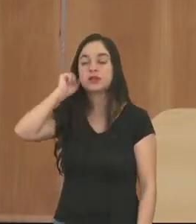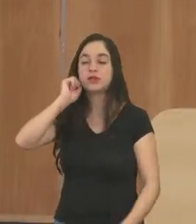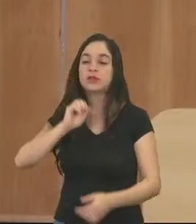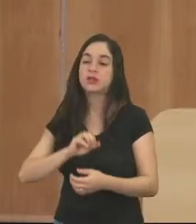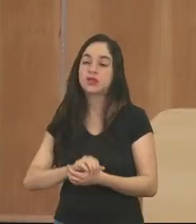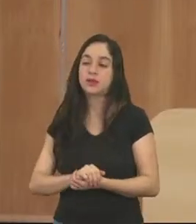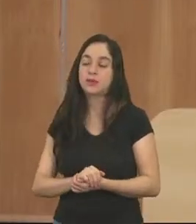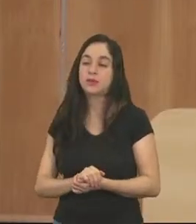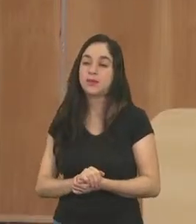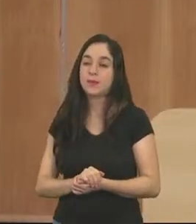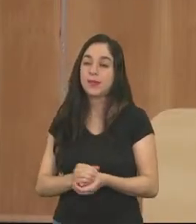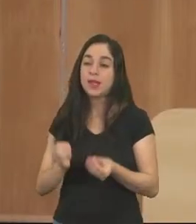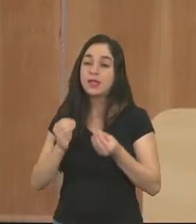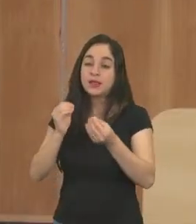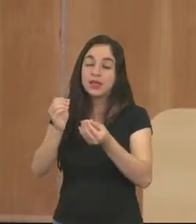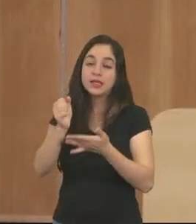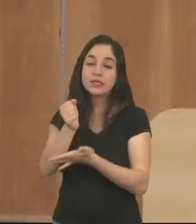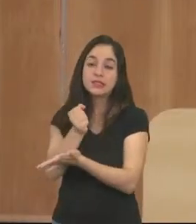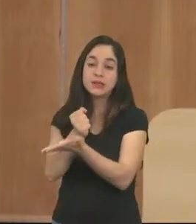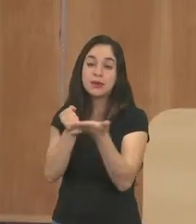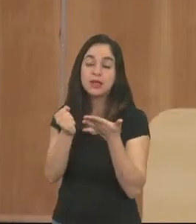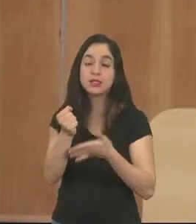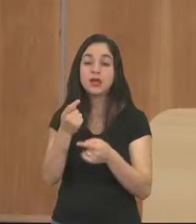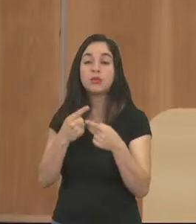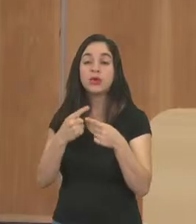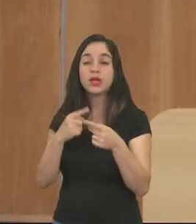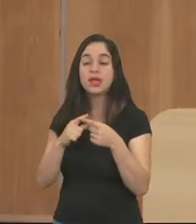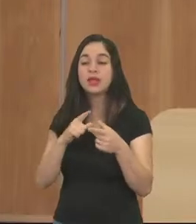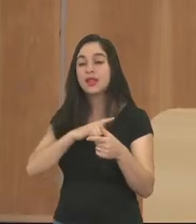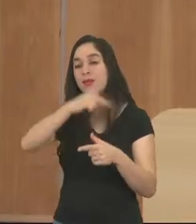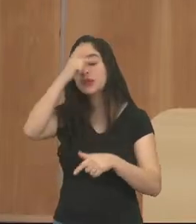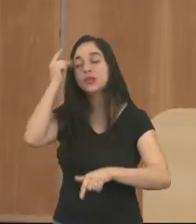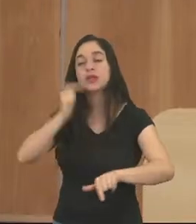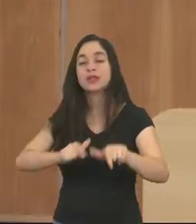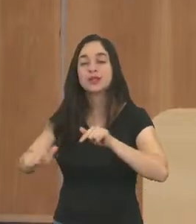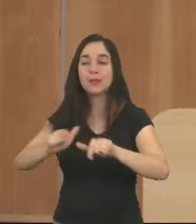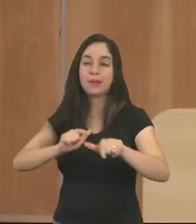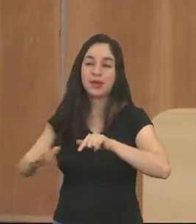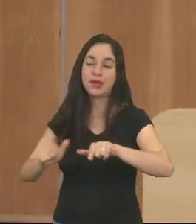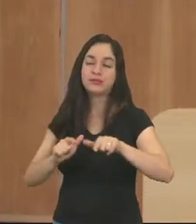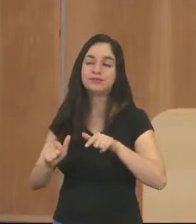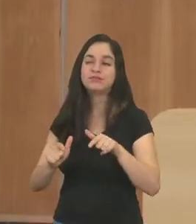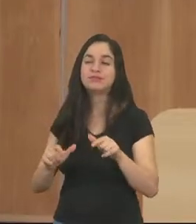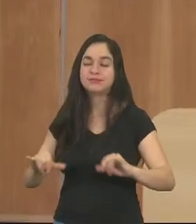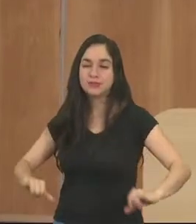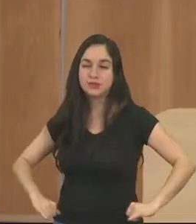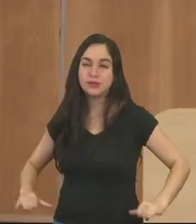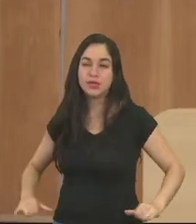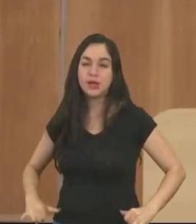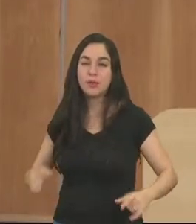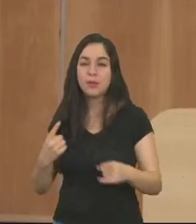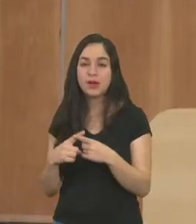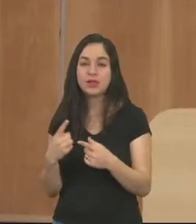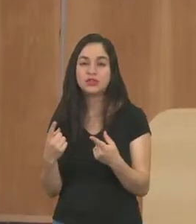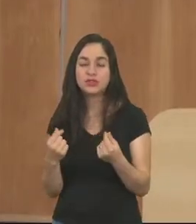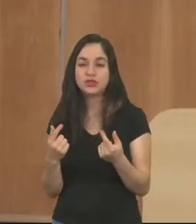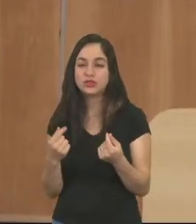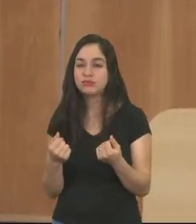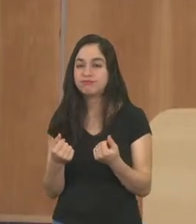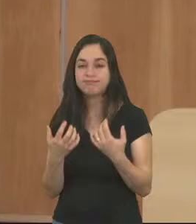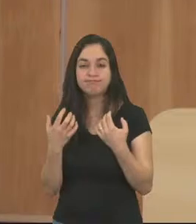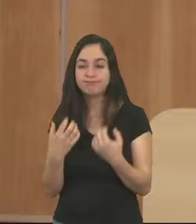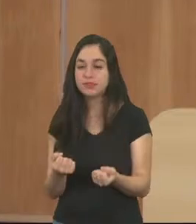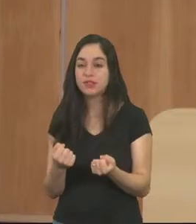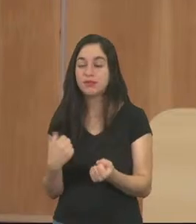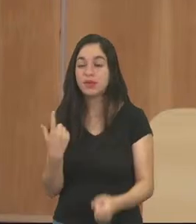fornecimento de cestas básicas, porque nós temos trabalhadores que se encontram em situação de vulnerabilidade porque não recebem os seus salários. E